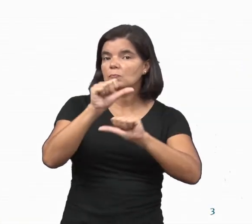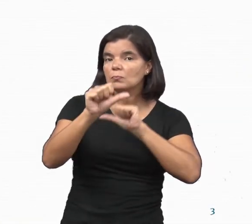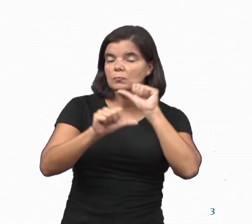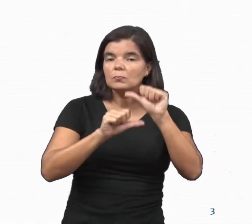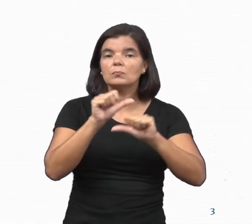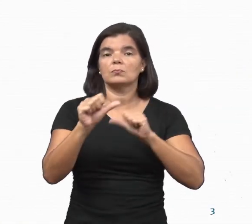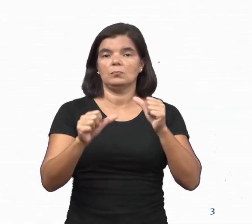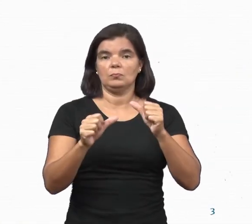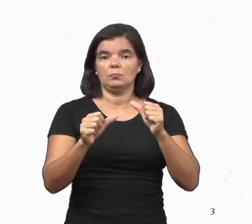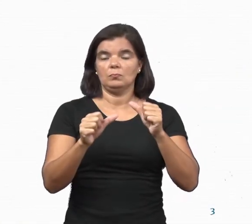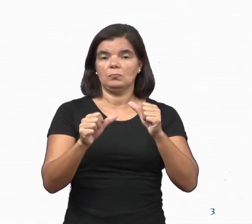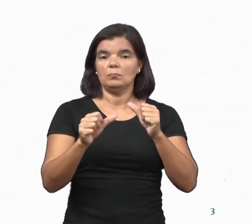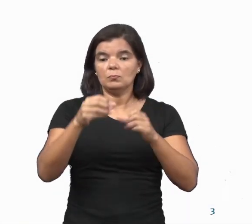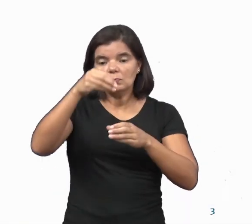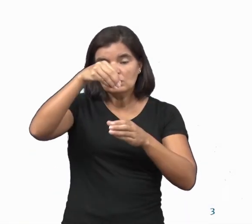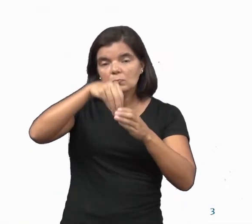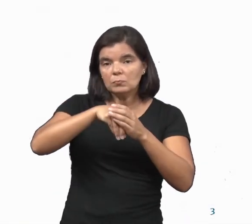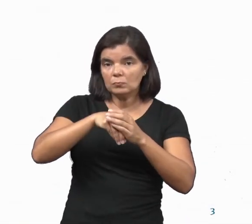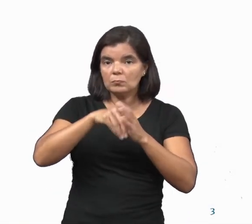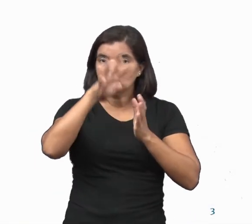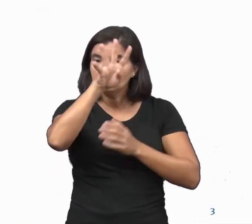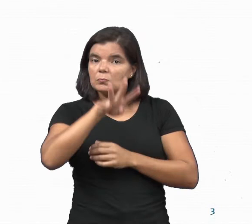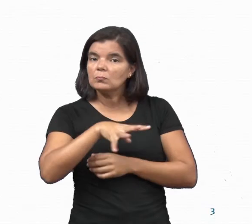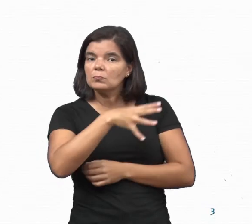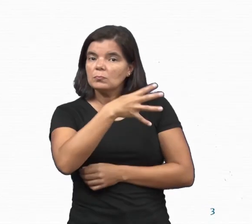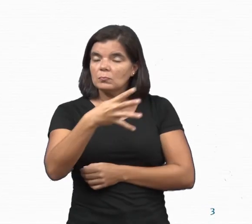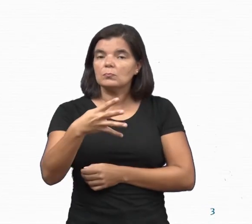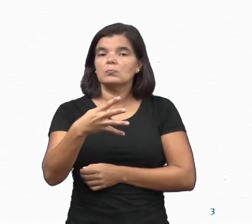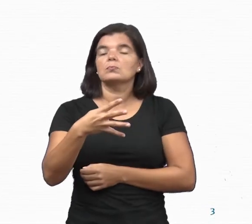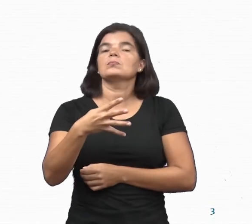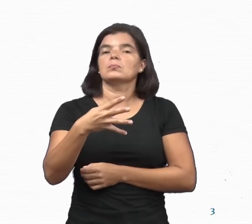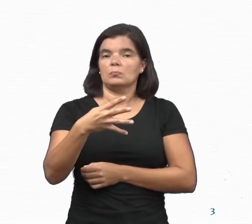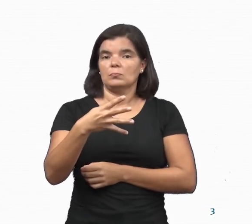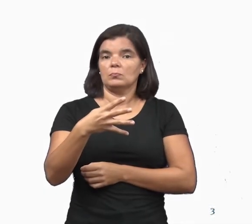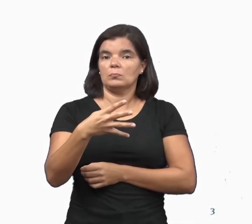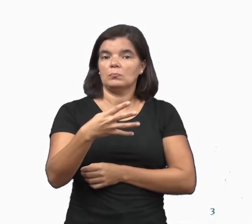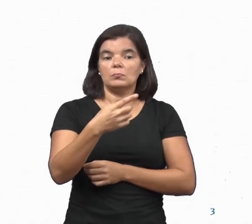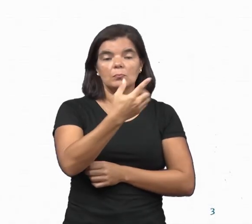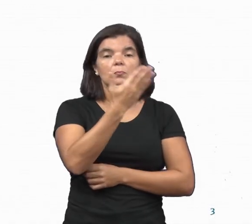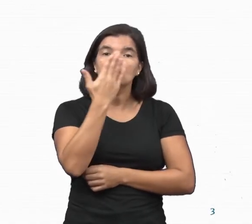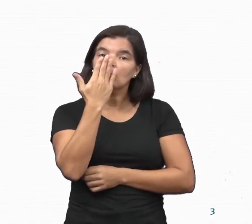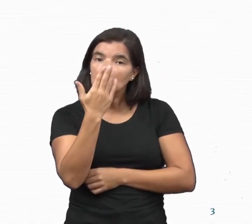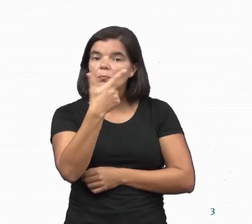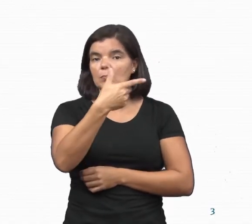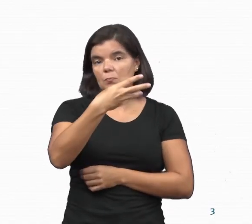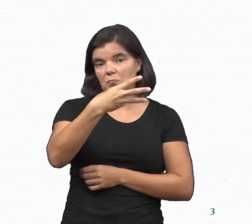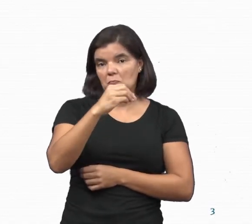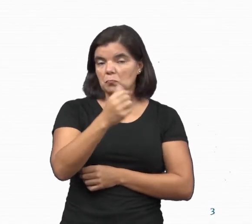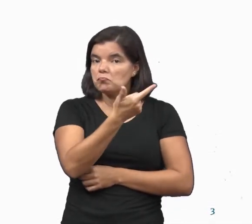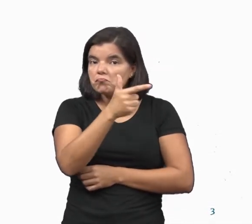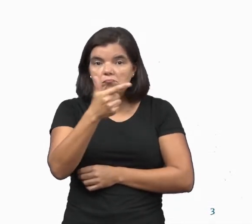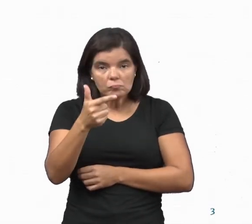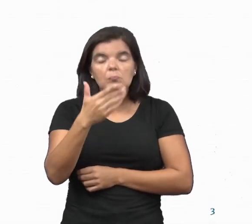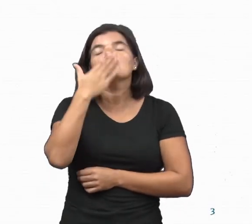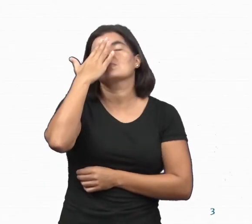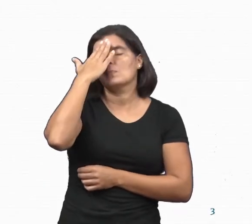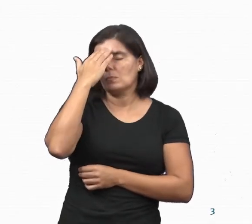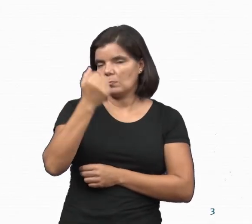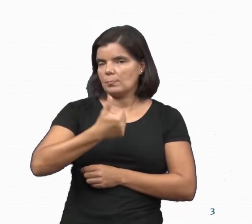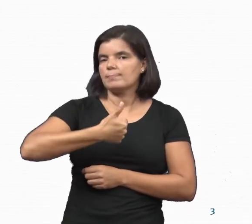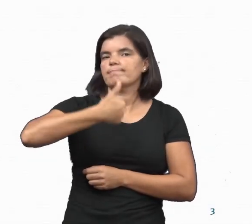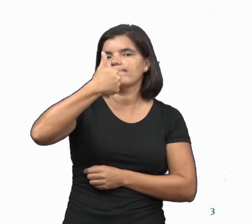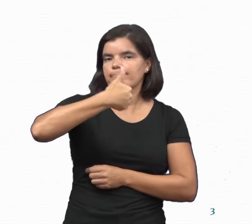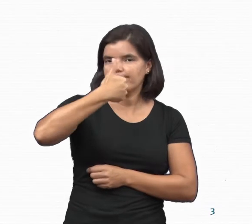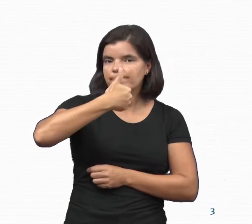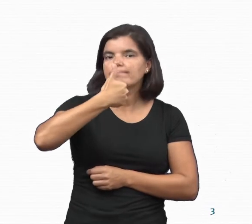meus sinais dentro da tabela. E aí eu faço, ó, na frente do 30 não tem nenhum sinal. Então, eu sei que é mais, é